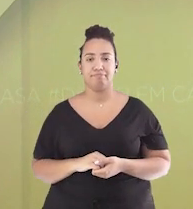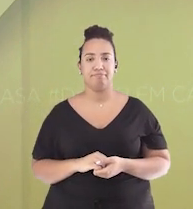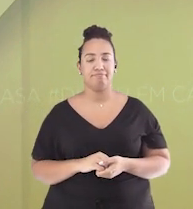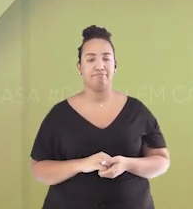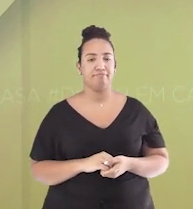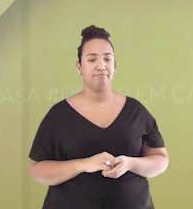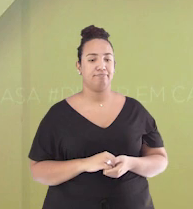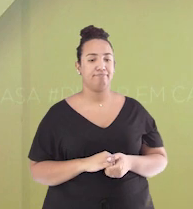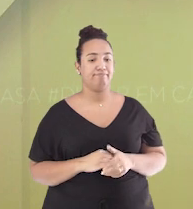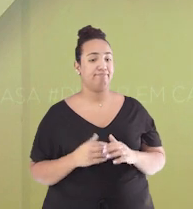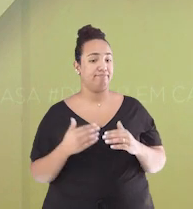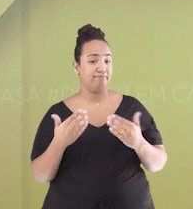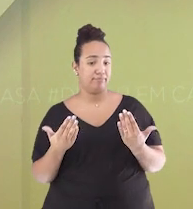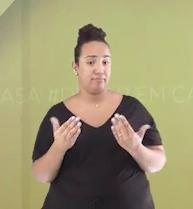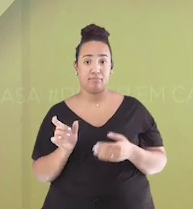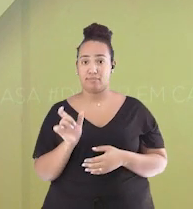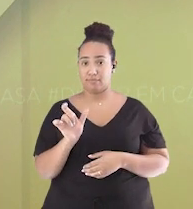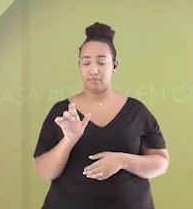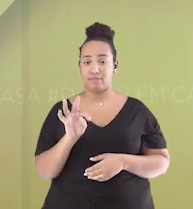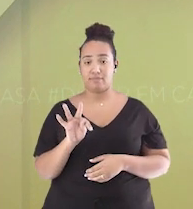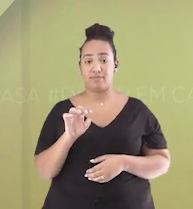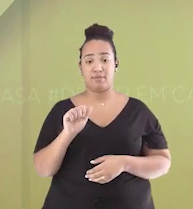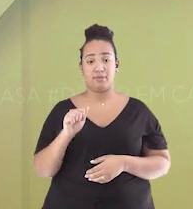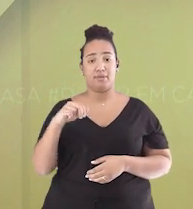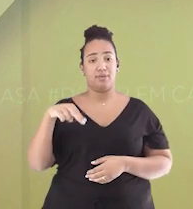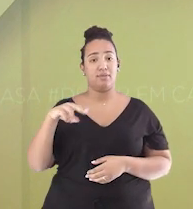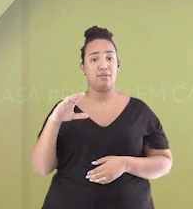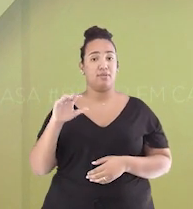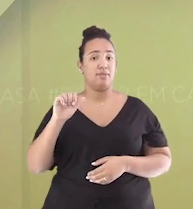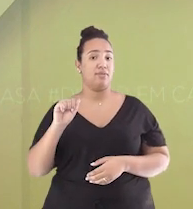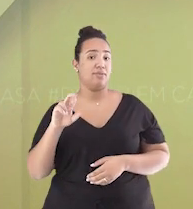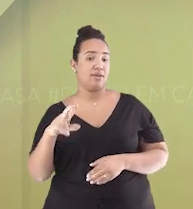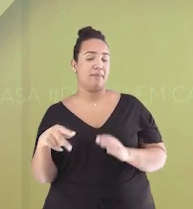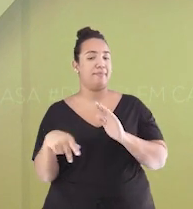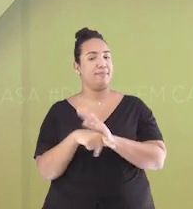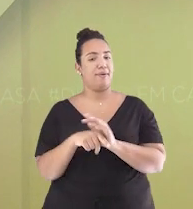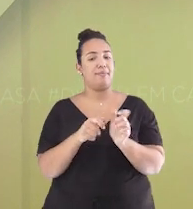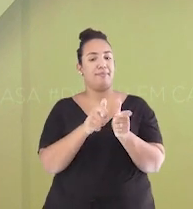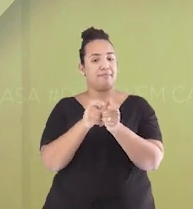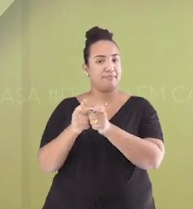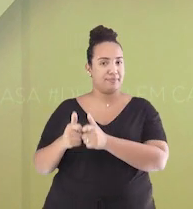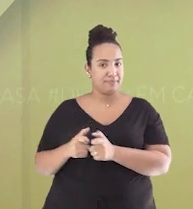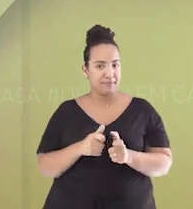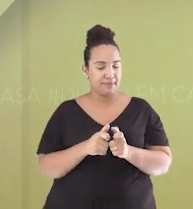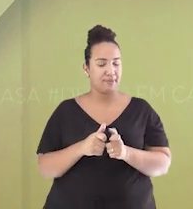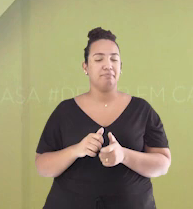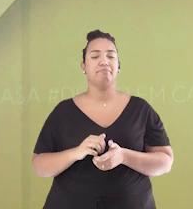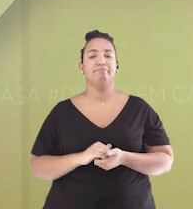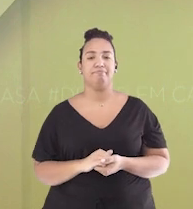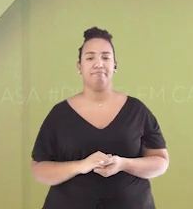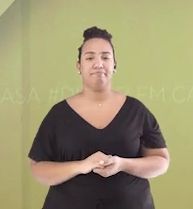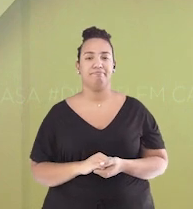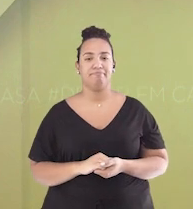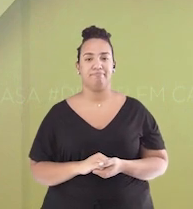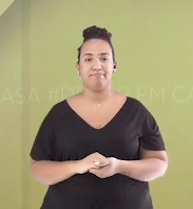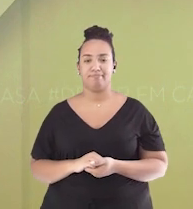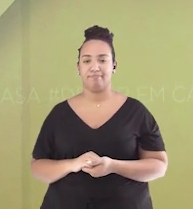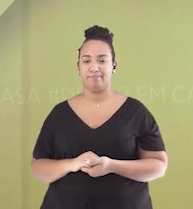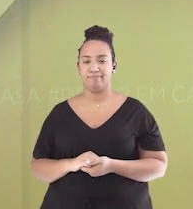inimigo. O neologismo tancar vem dessa classe de personagens e significa aguentar,